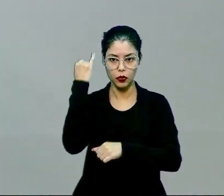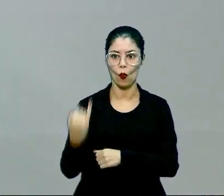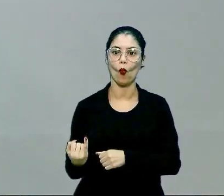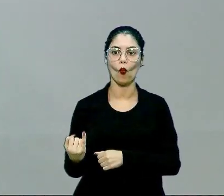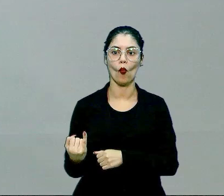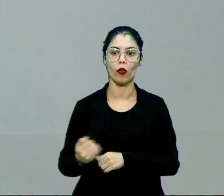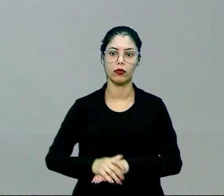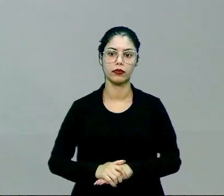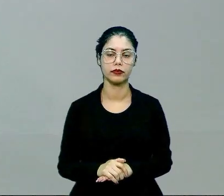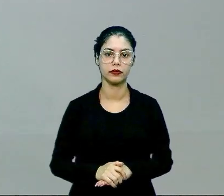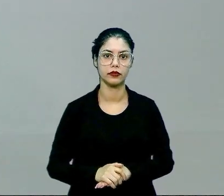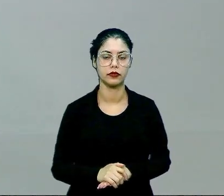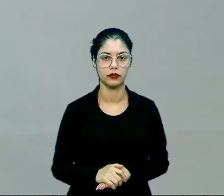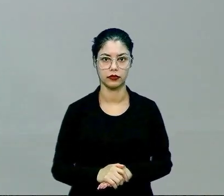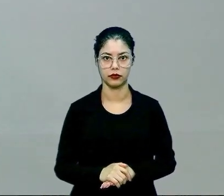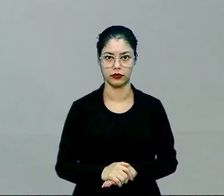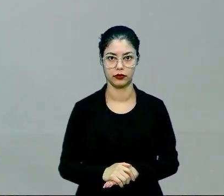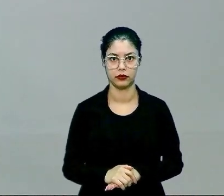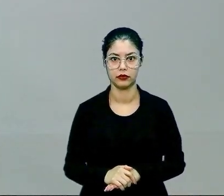mais magra. É um mapeamento